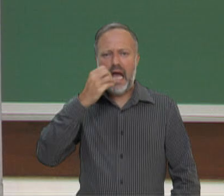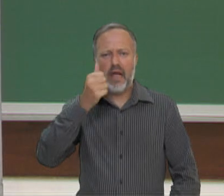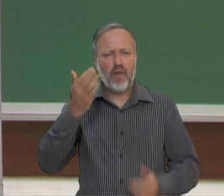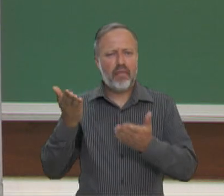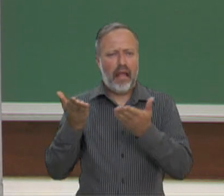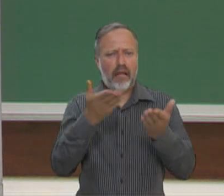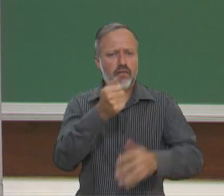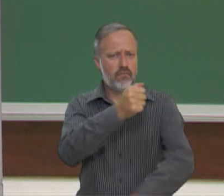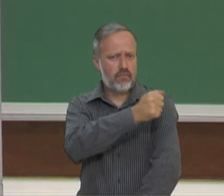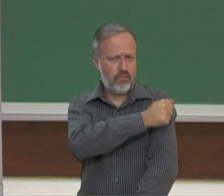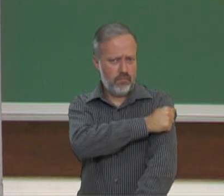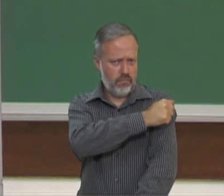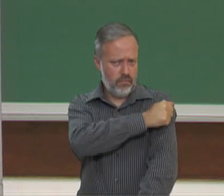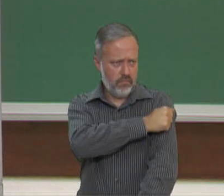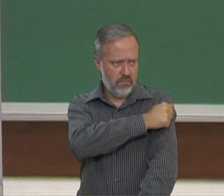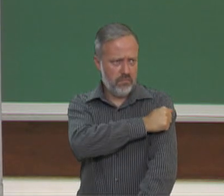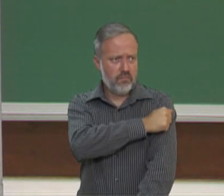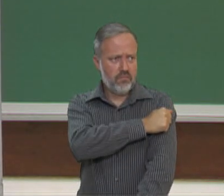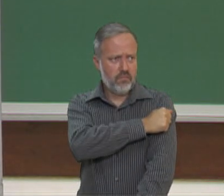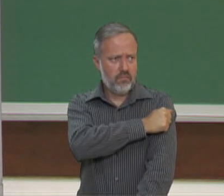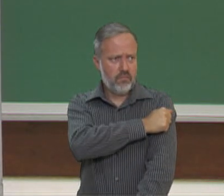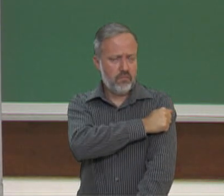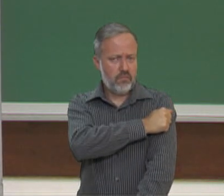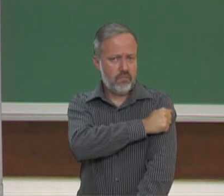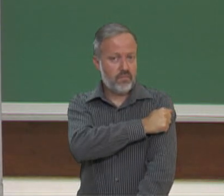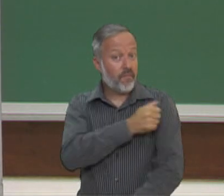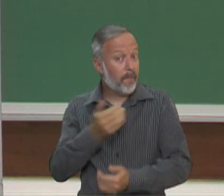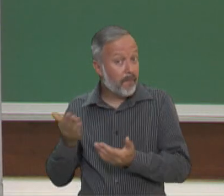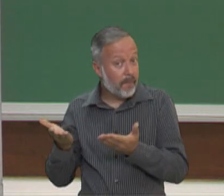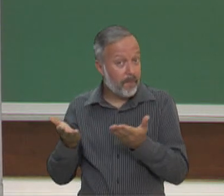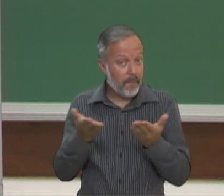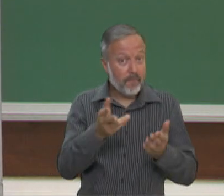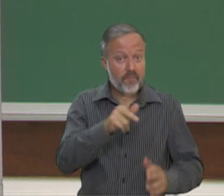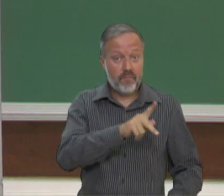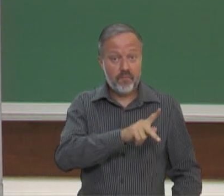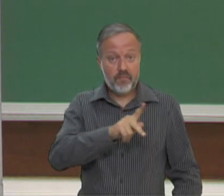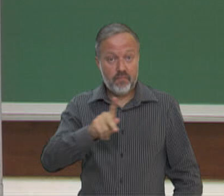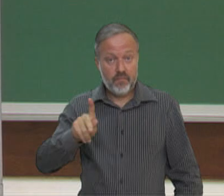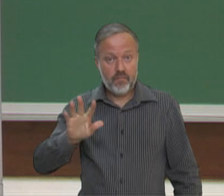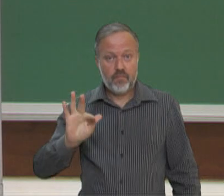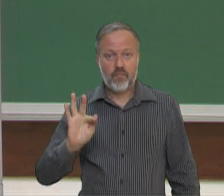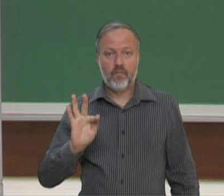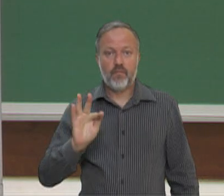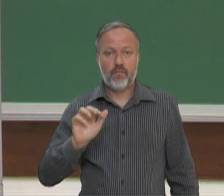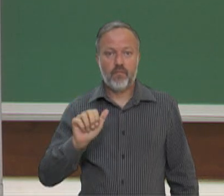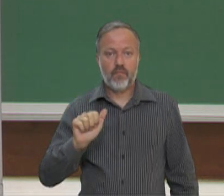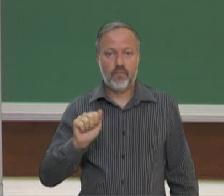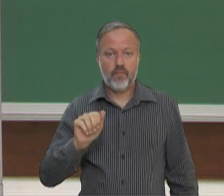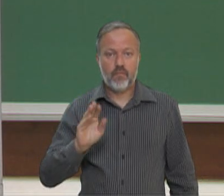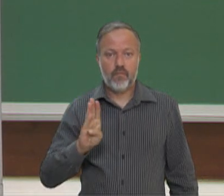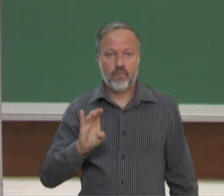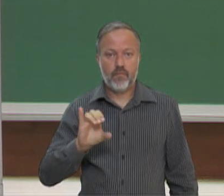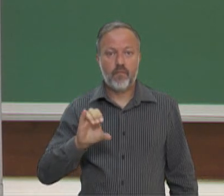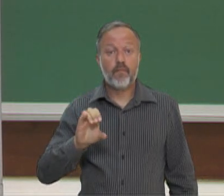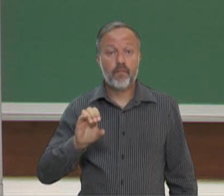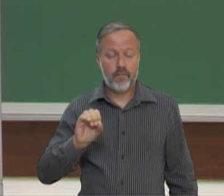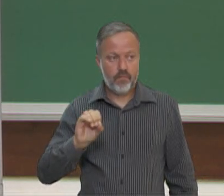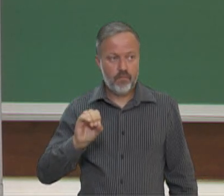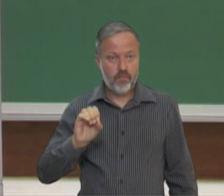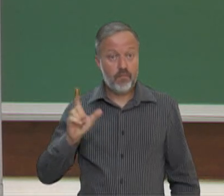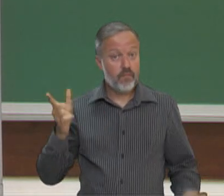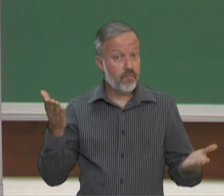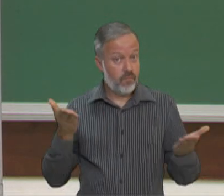Bem-vindos, alunos e alunas. Bem-vindos. Eu sou o professor Fábio Rakowski. Nós